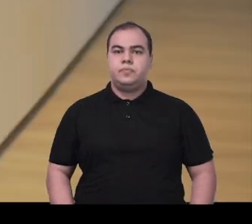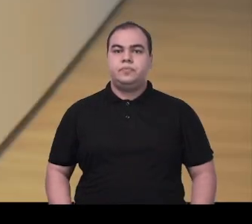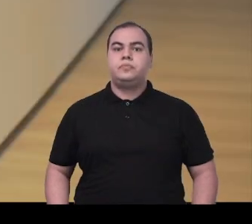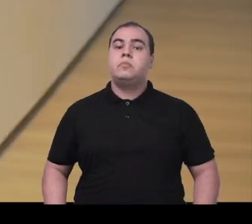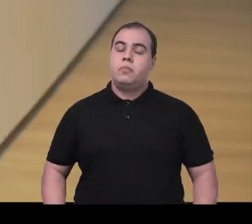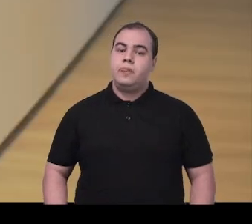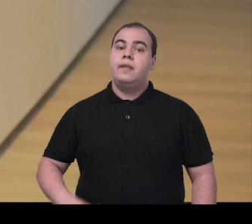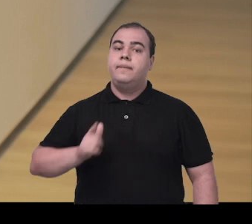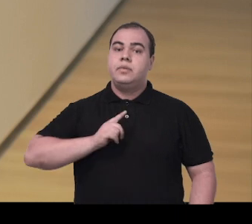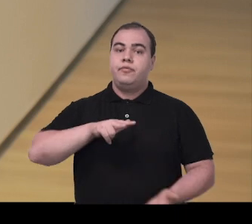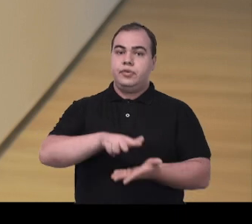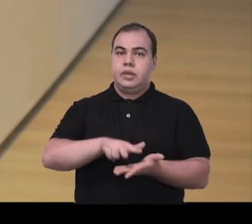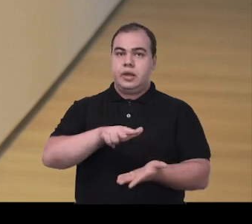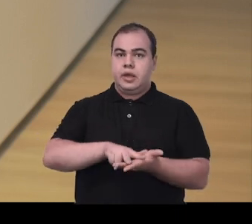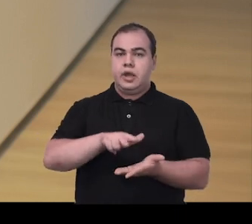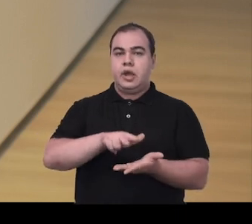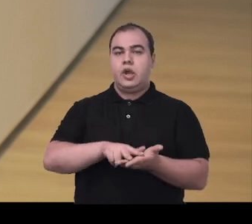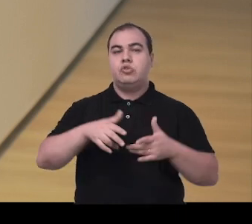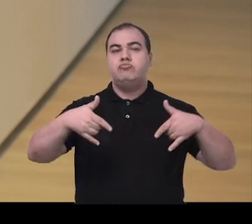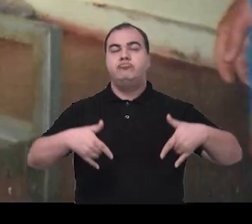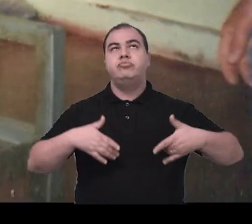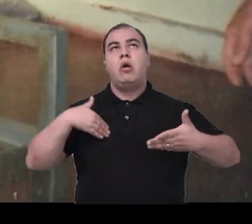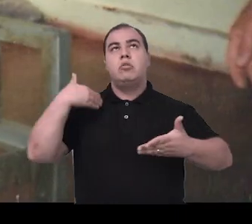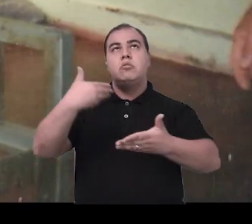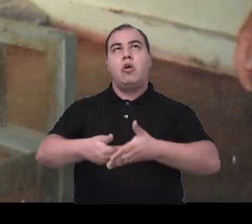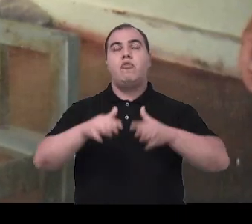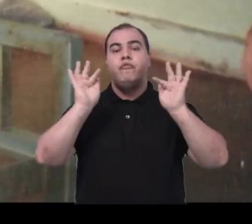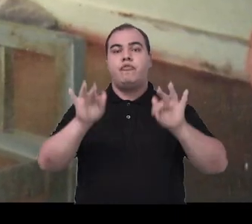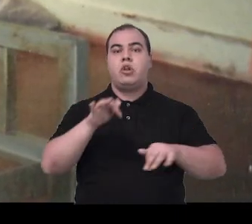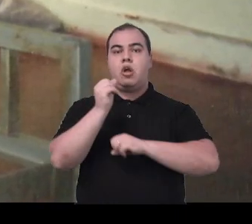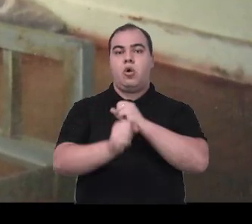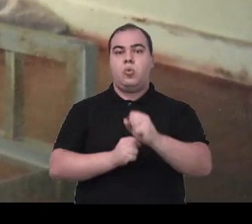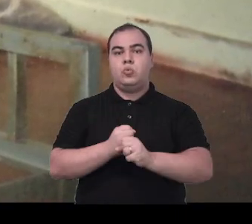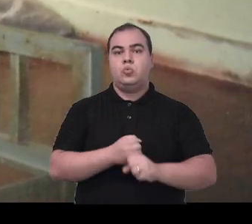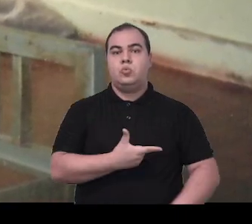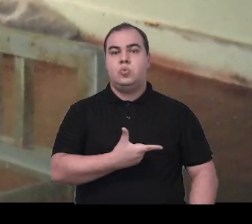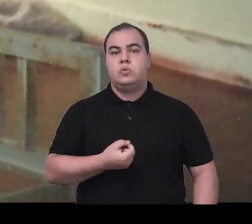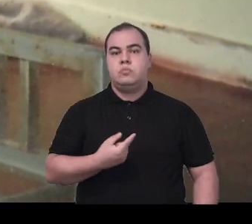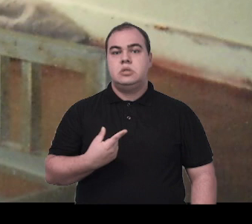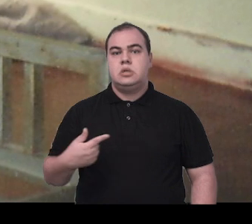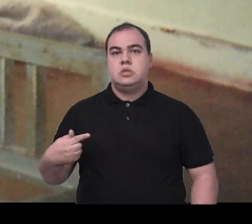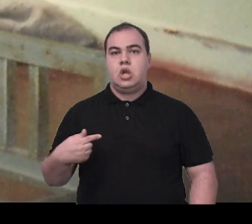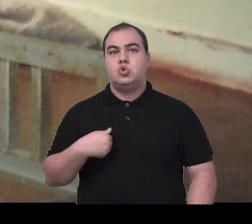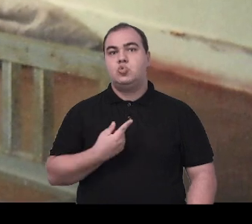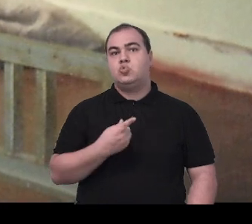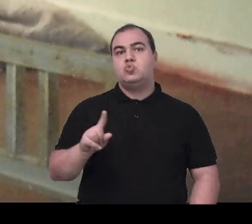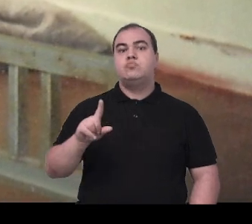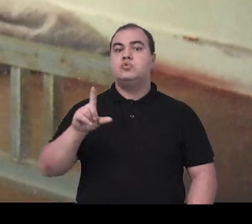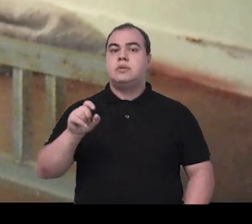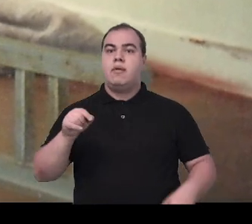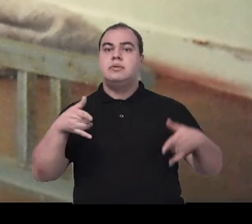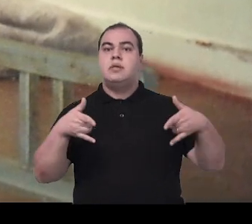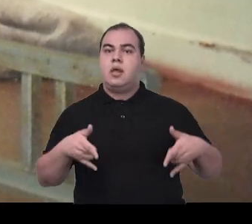sórdida. O Cândido teve leitos de internação até final de 2017. Fotografias dos leitos vazios. Os últimos